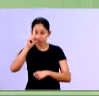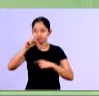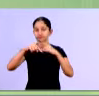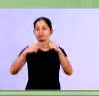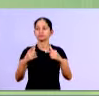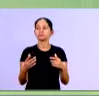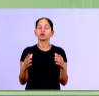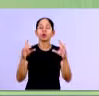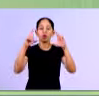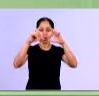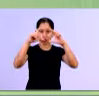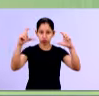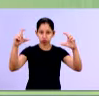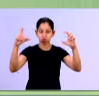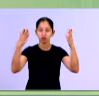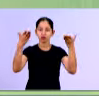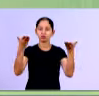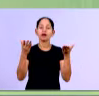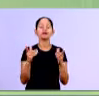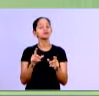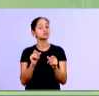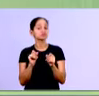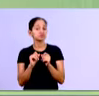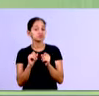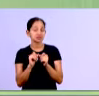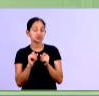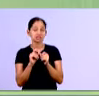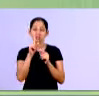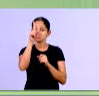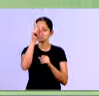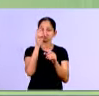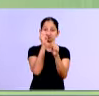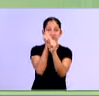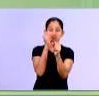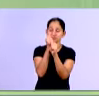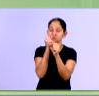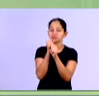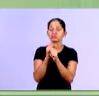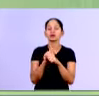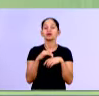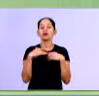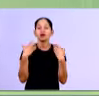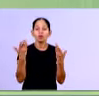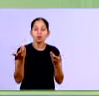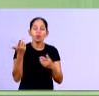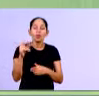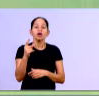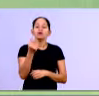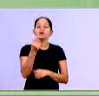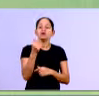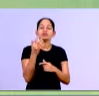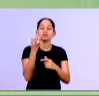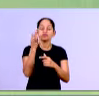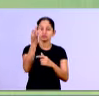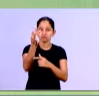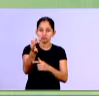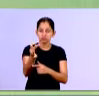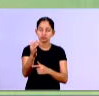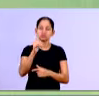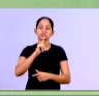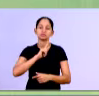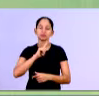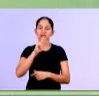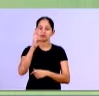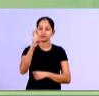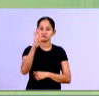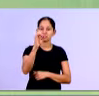Olha como ficou. E aí eu vou trabalhar isso. Valor futuro vai ser igual a 500.